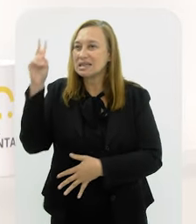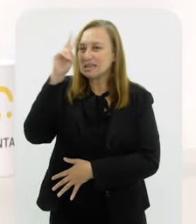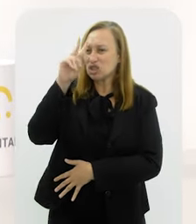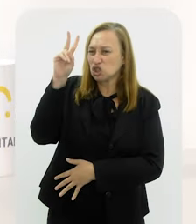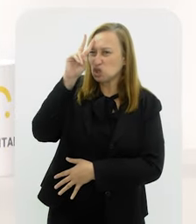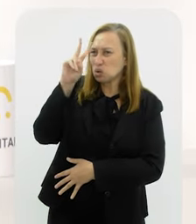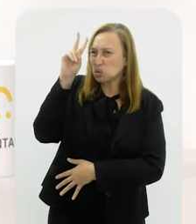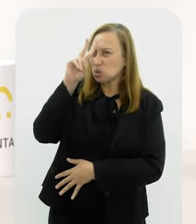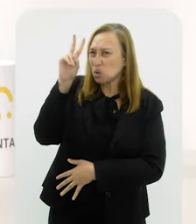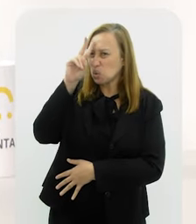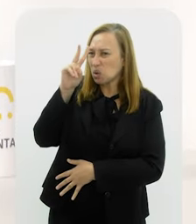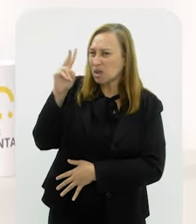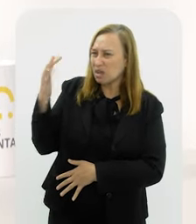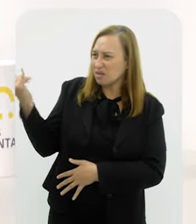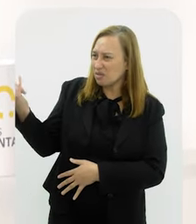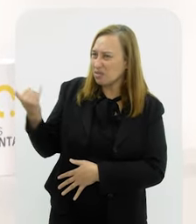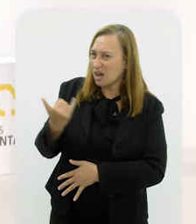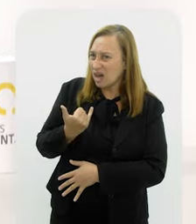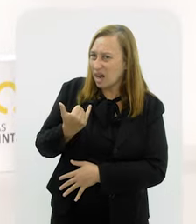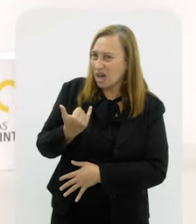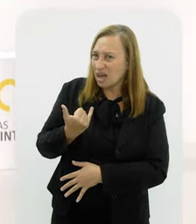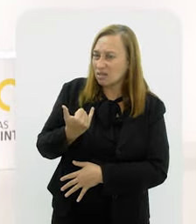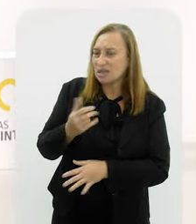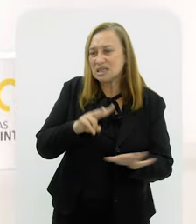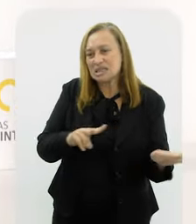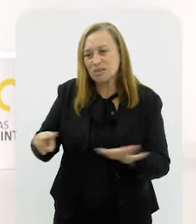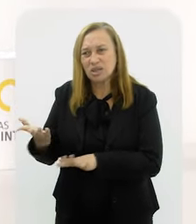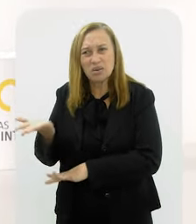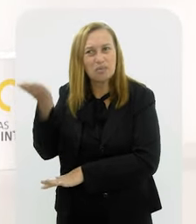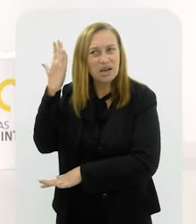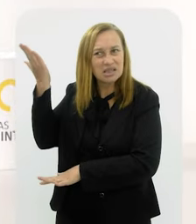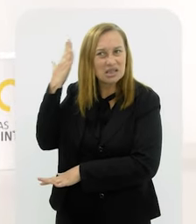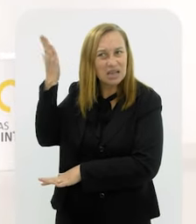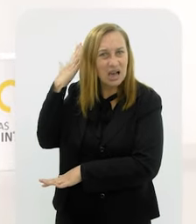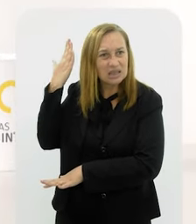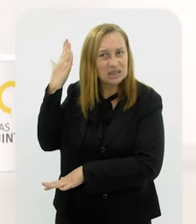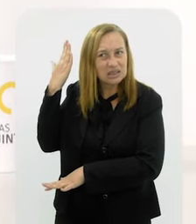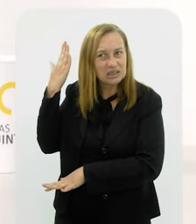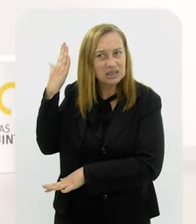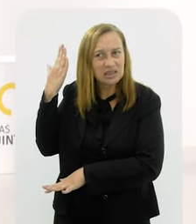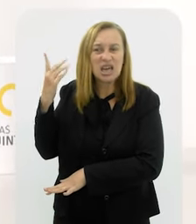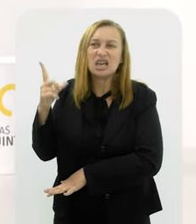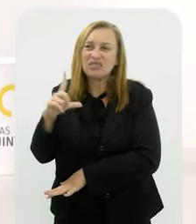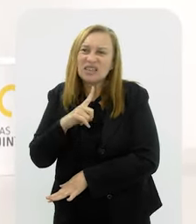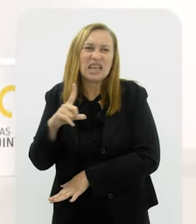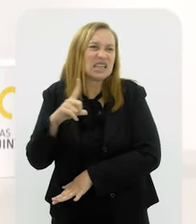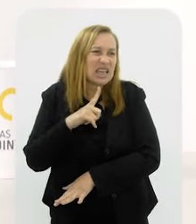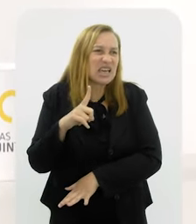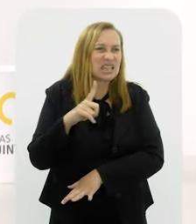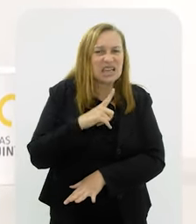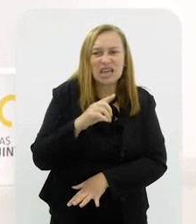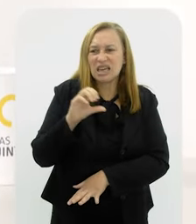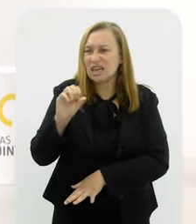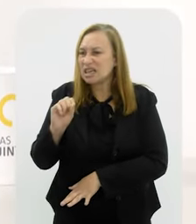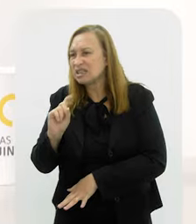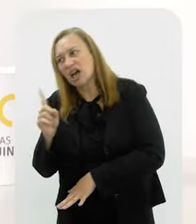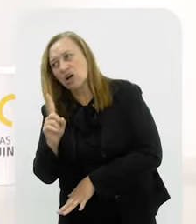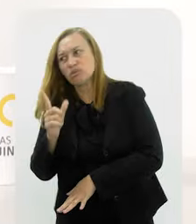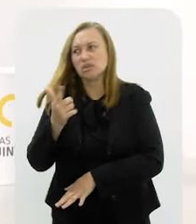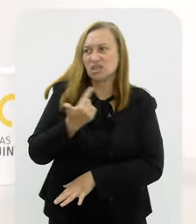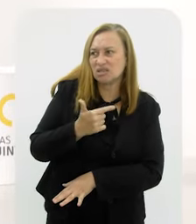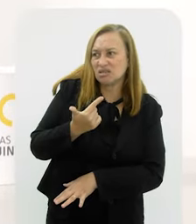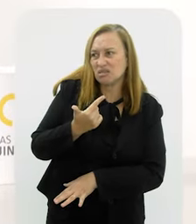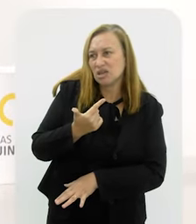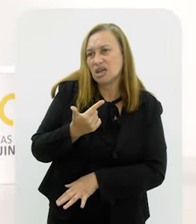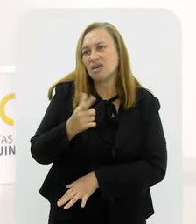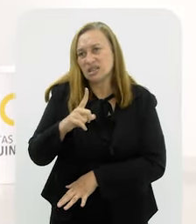Quando veio essa história aqui, de três aqui, semana passada, né, explodiu essa história, né, vai ter, a Liga